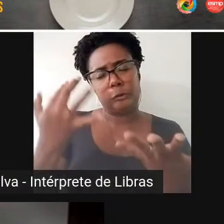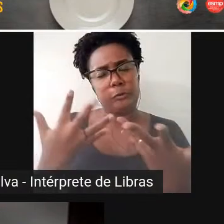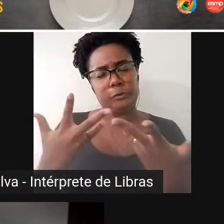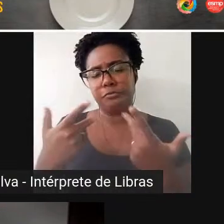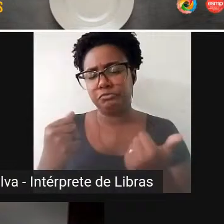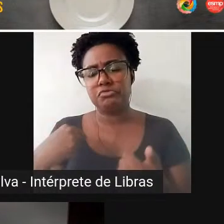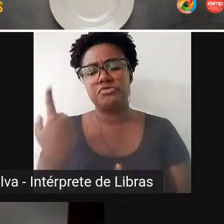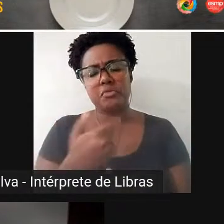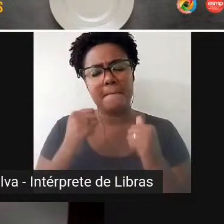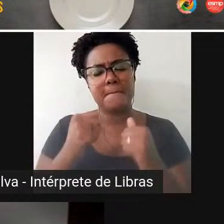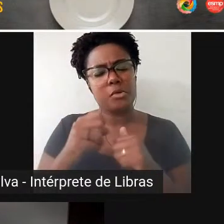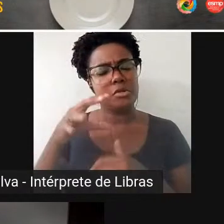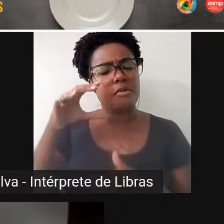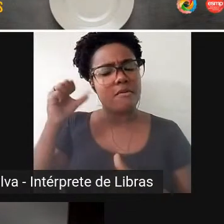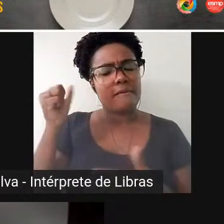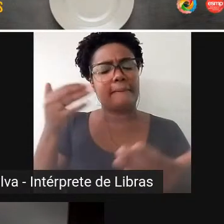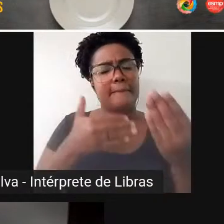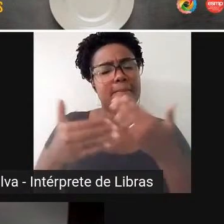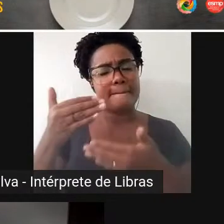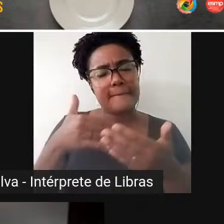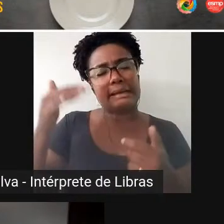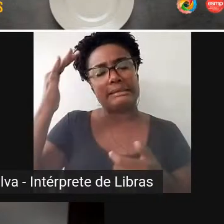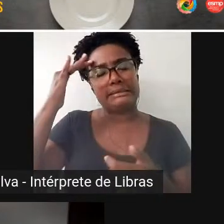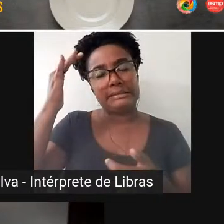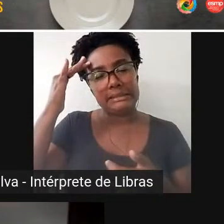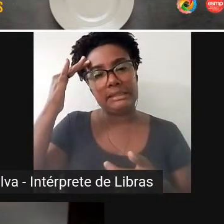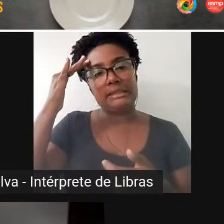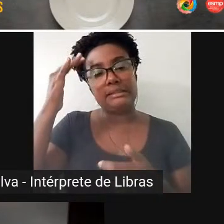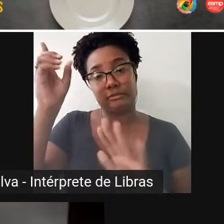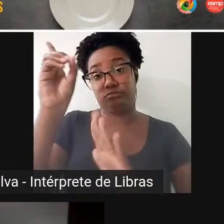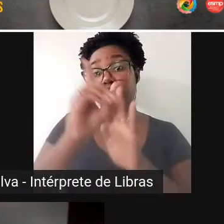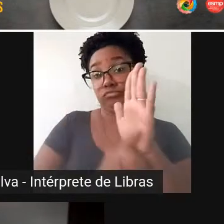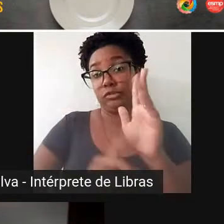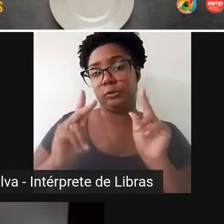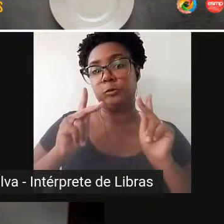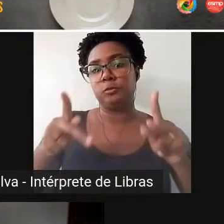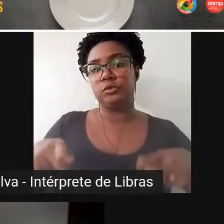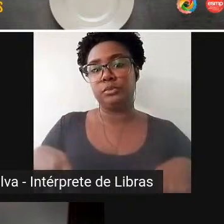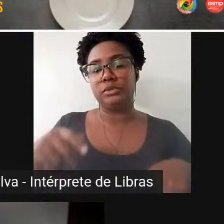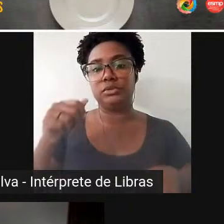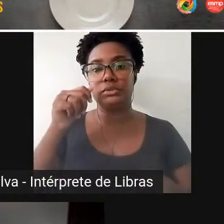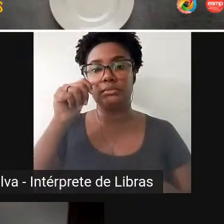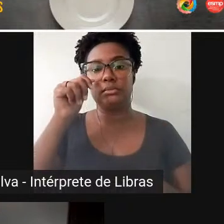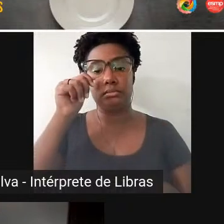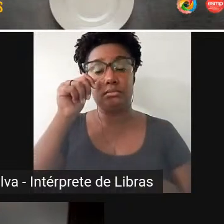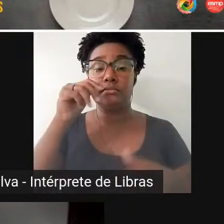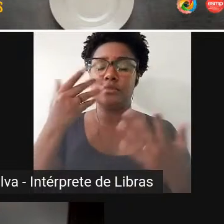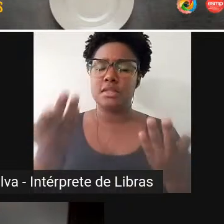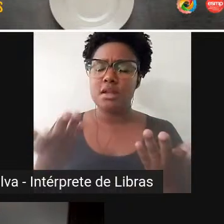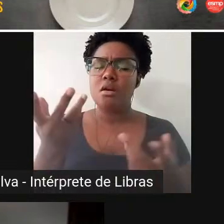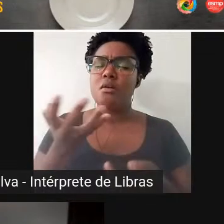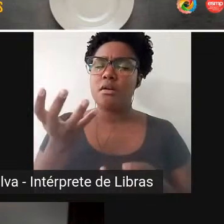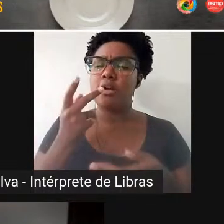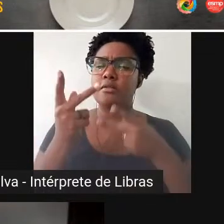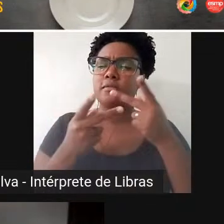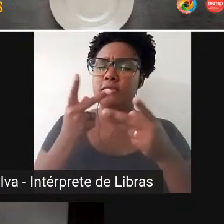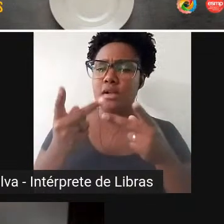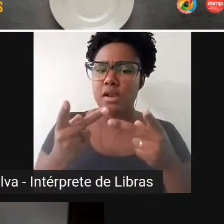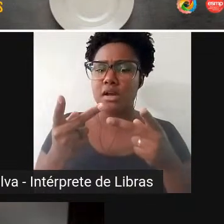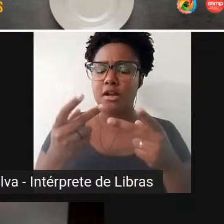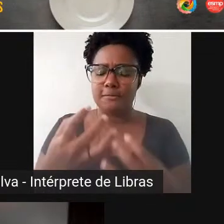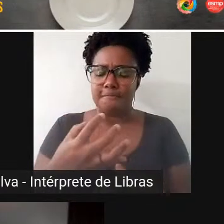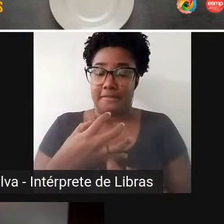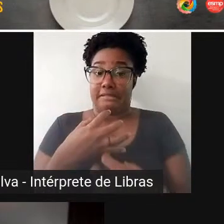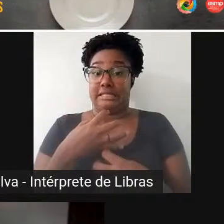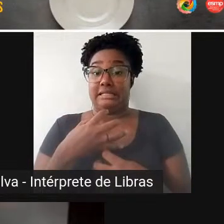É uma pérola do conhecimento dos direitos humanos. Eu vou tentar complementar algumas coisas, me sinto até com um